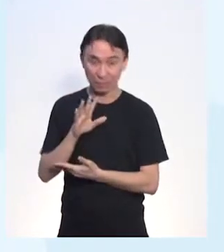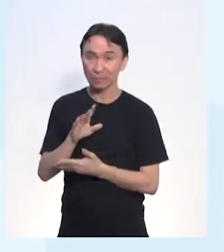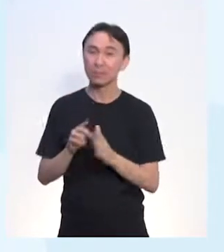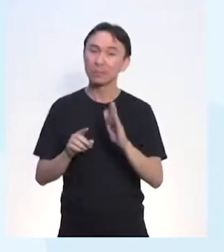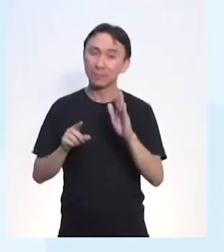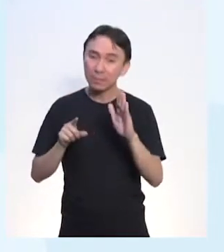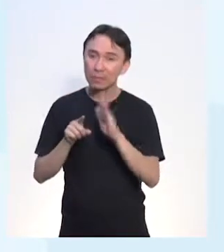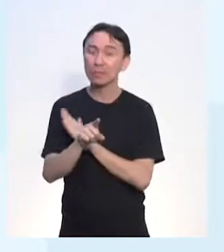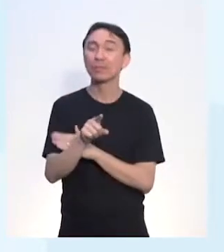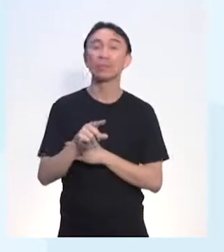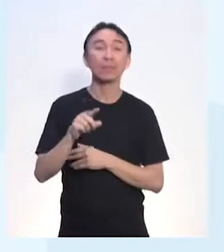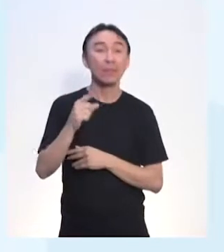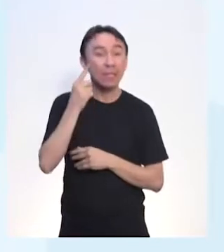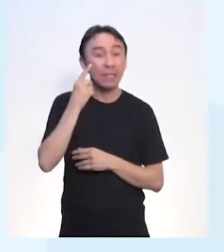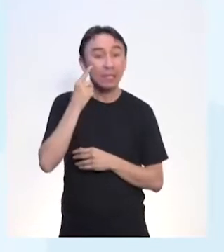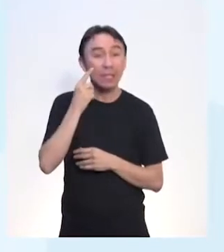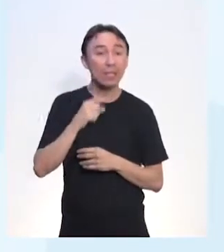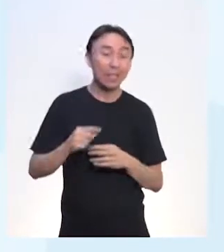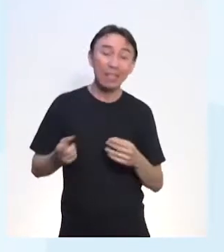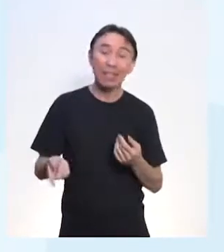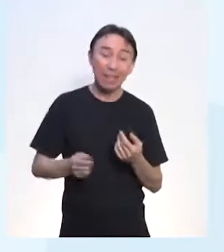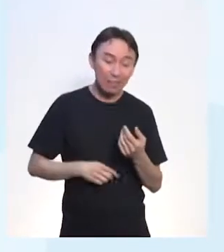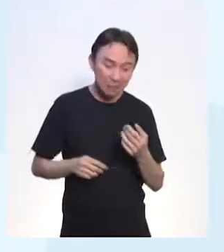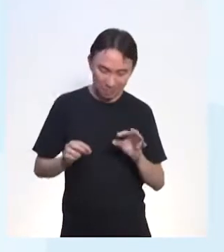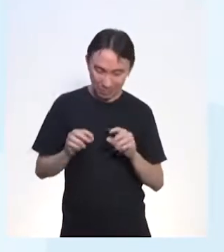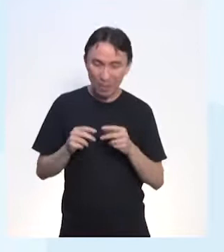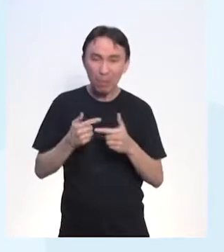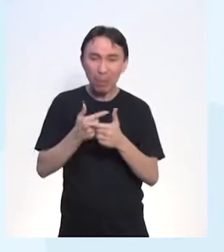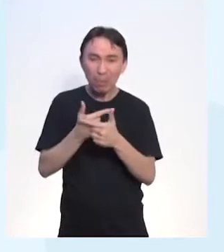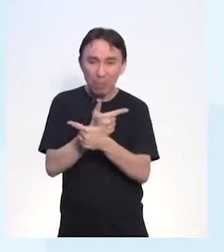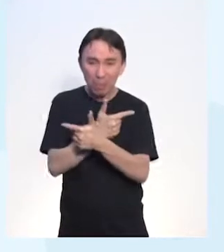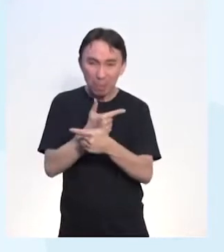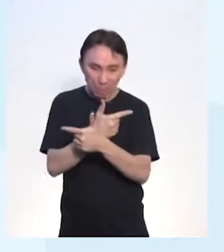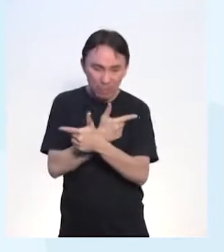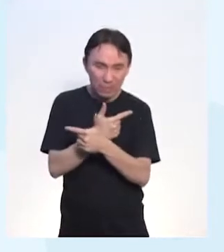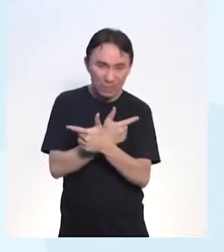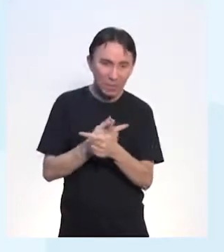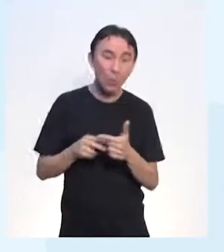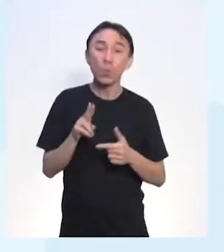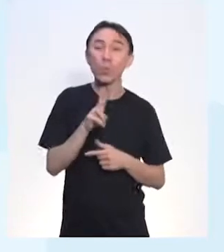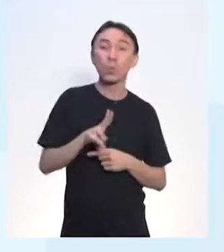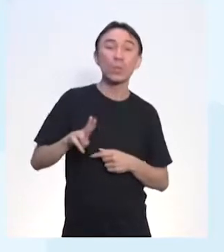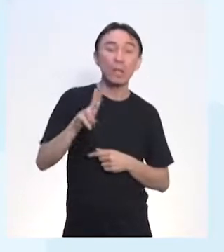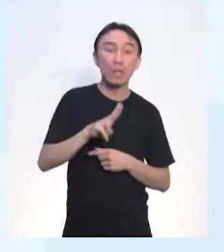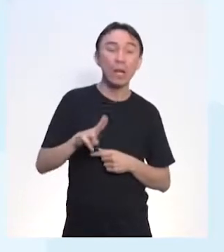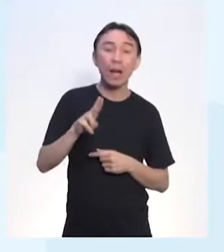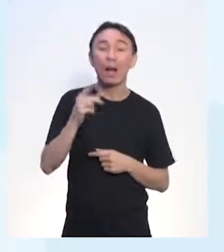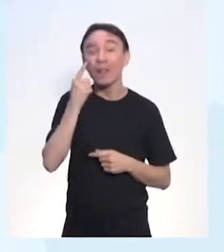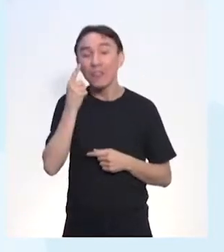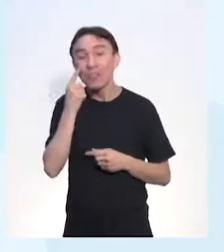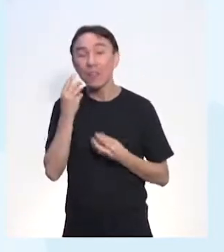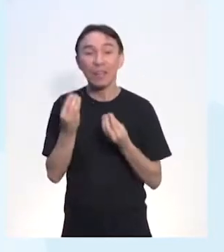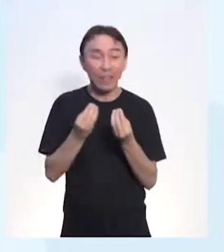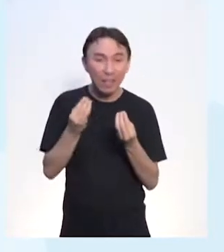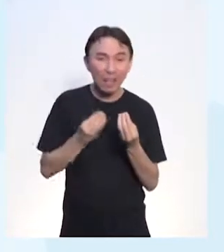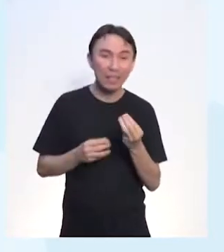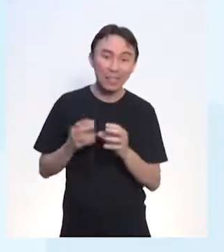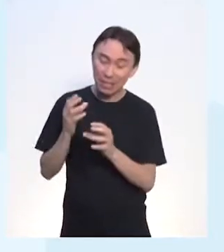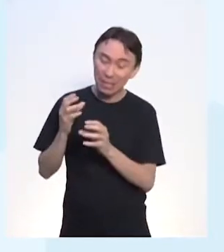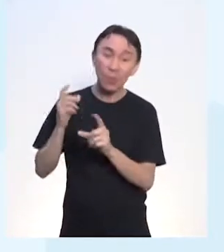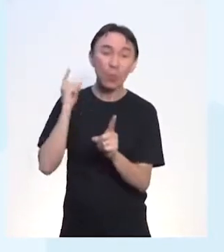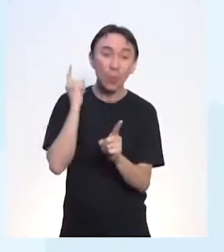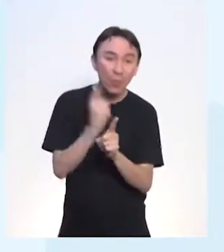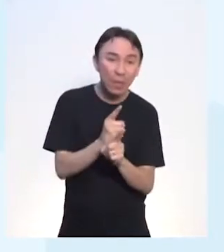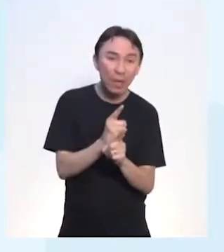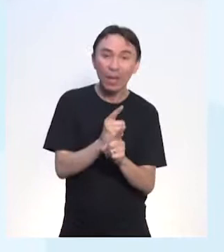relações apresentadas deve ser utilizada para determinar a medida de